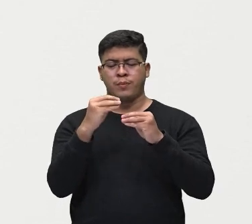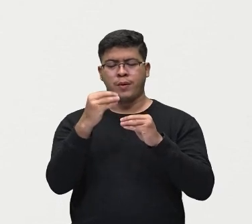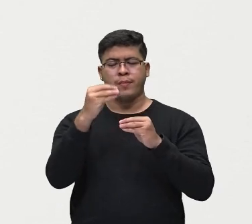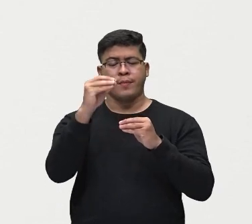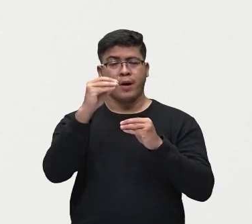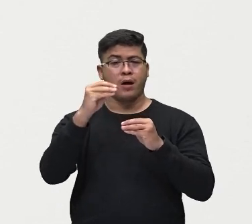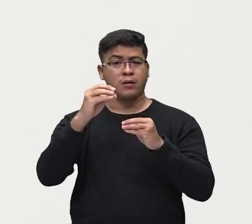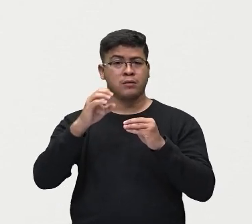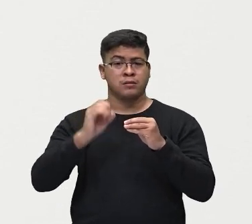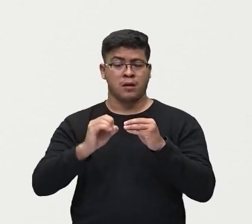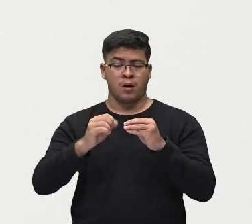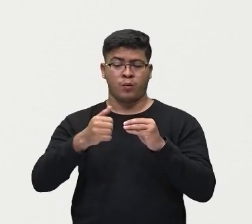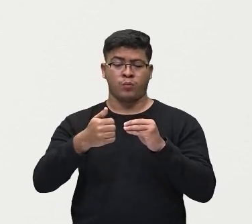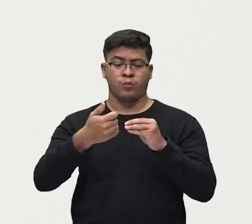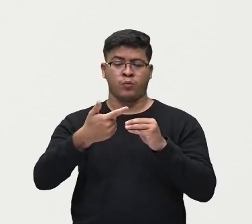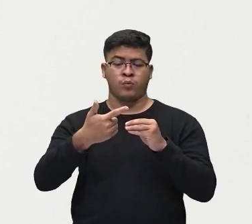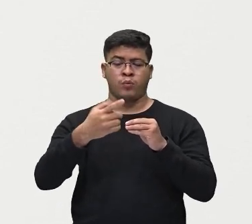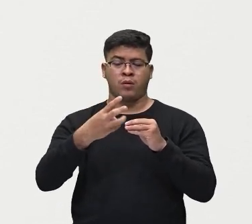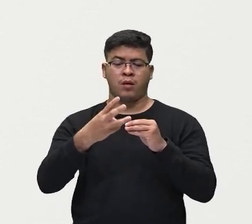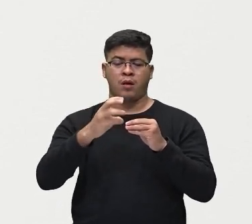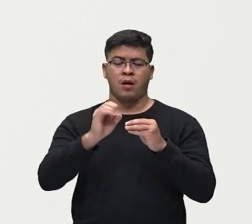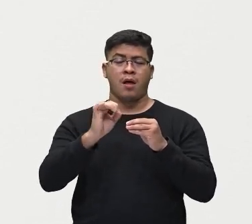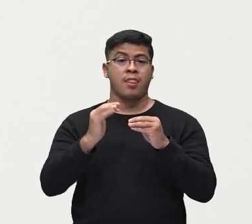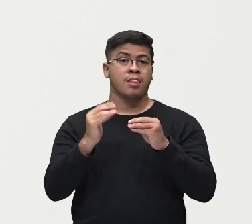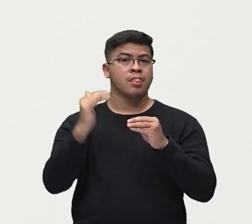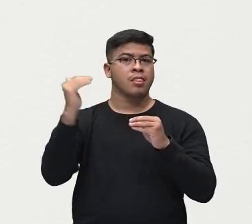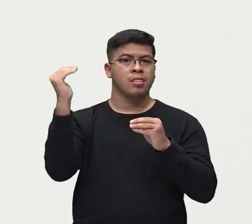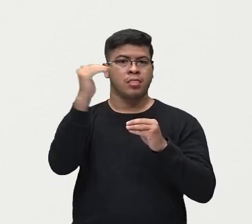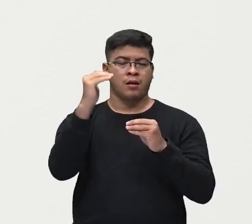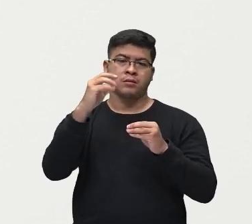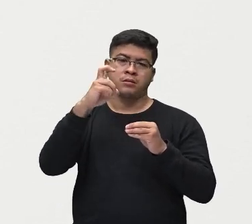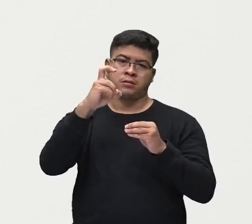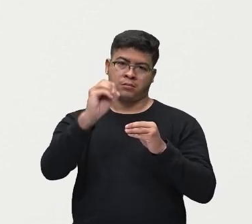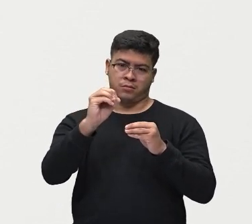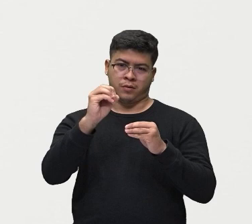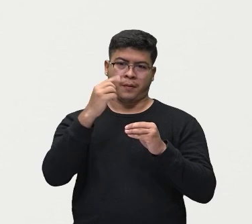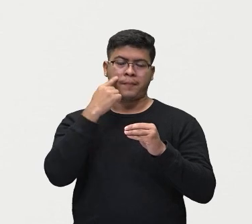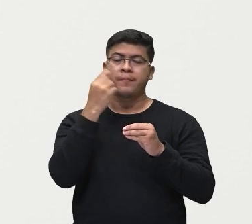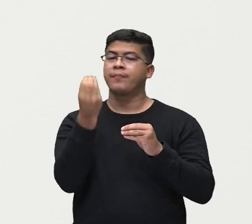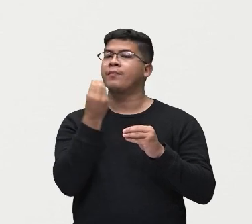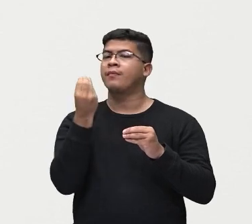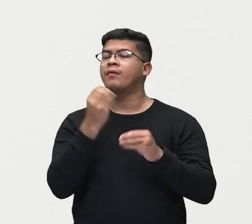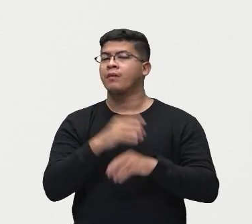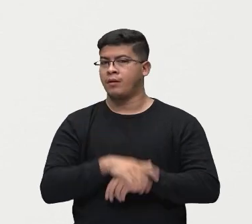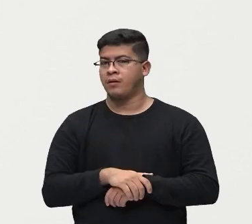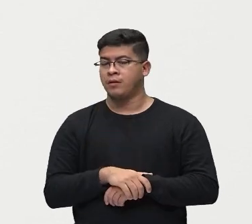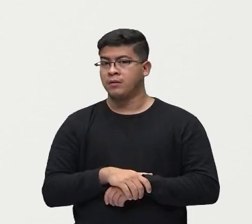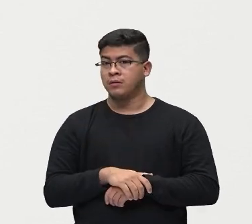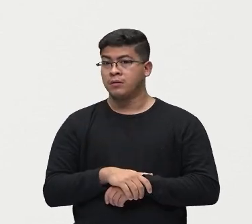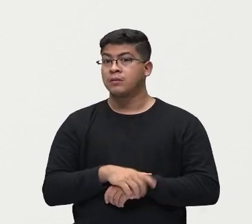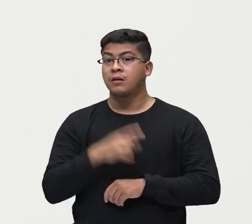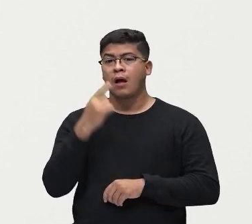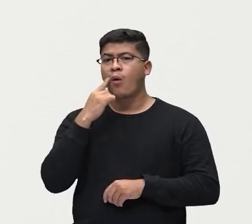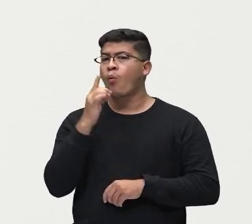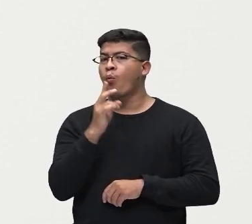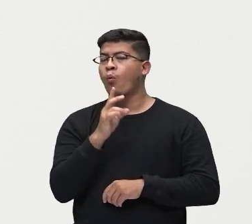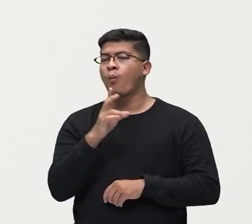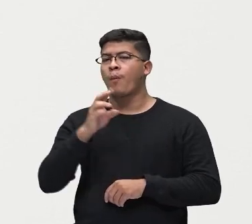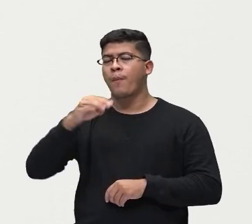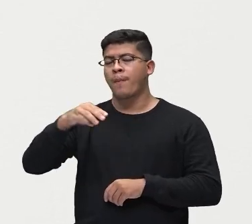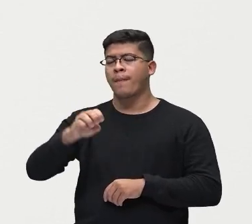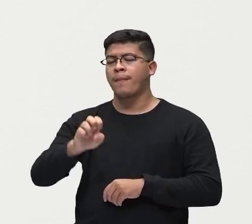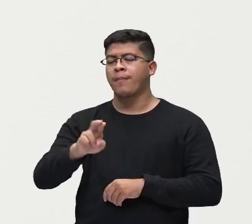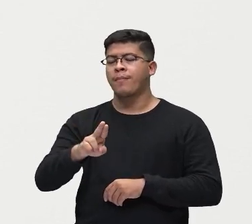a evolução desse líquido. O elemento mercúrio é o único metal líquido, por isso ele